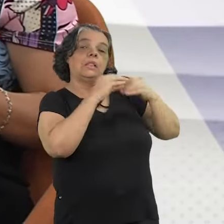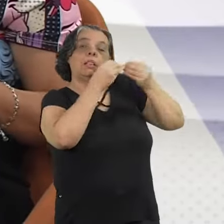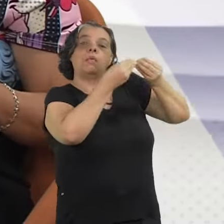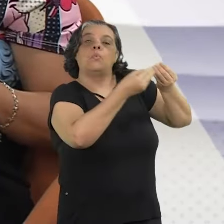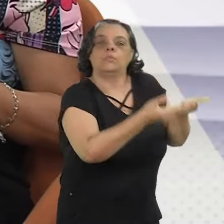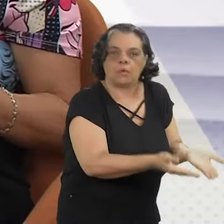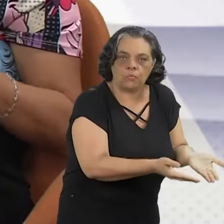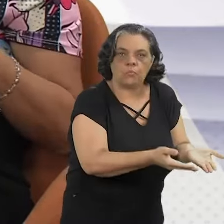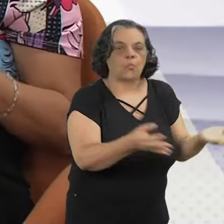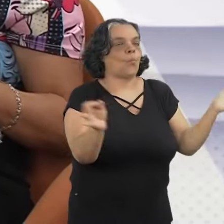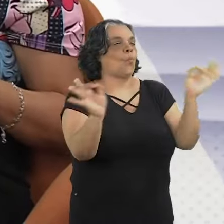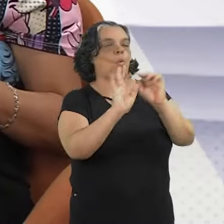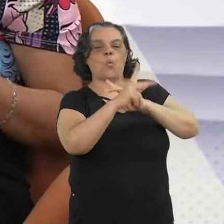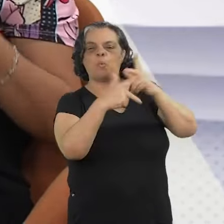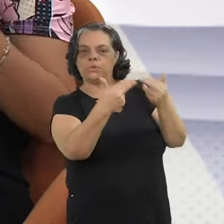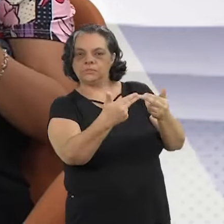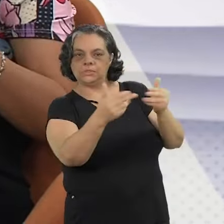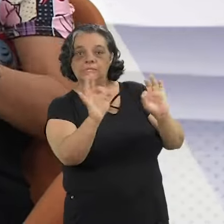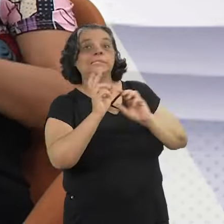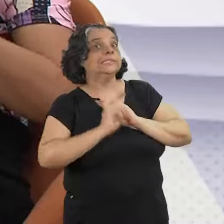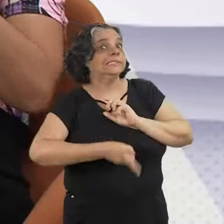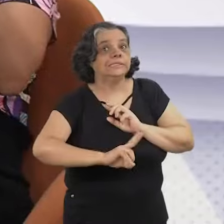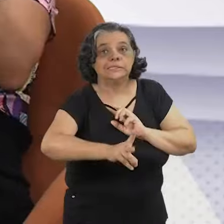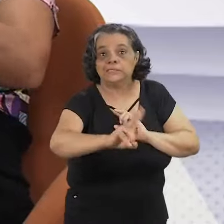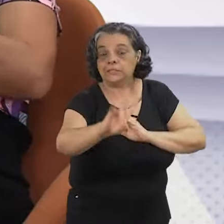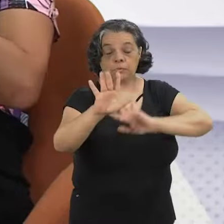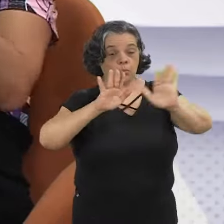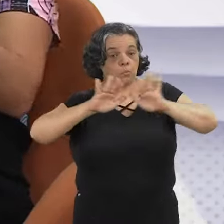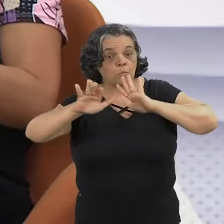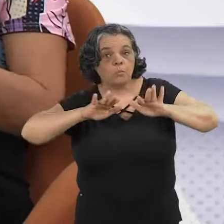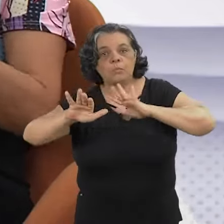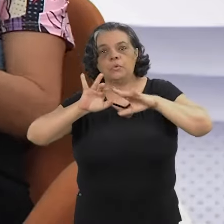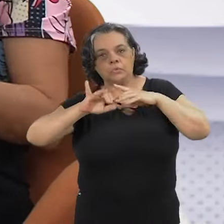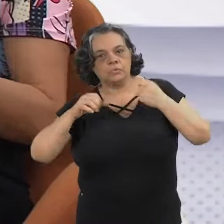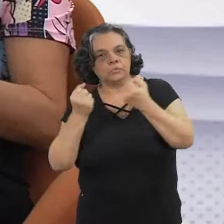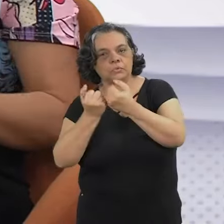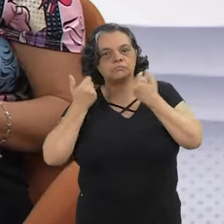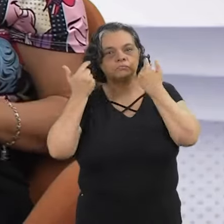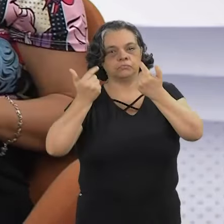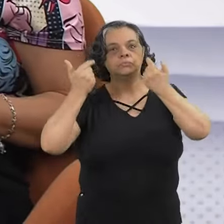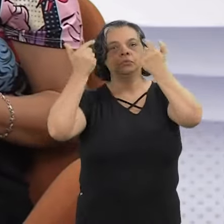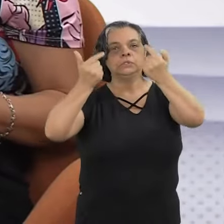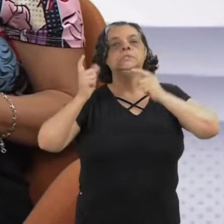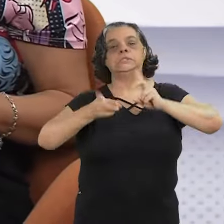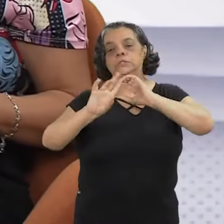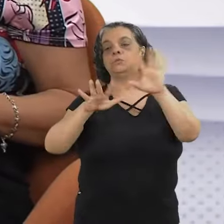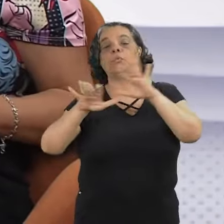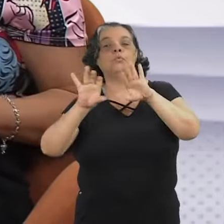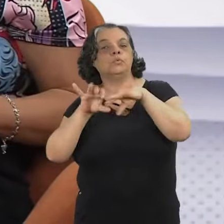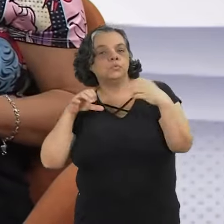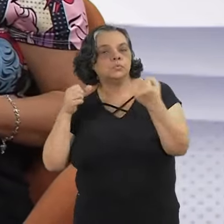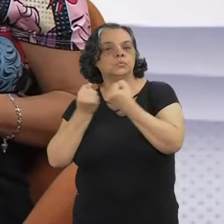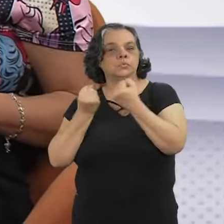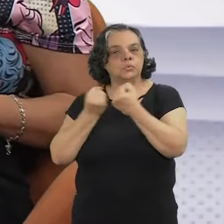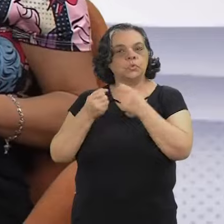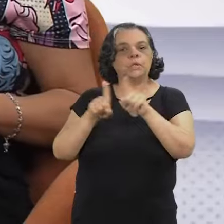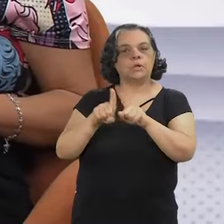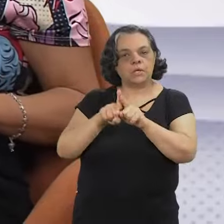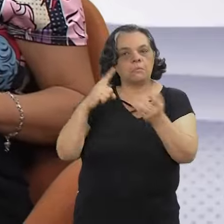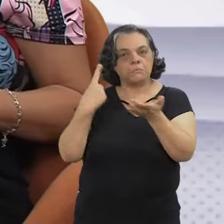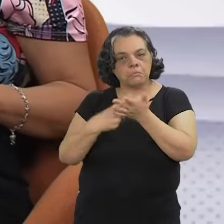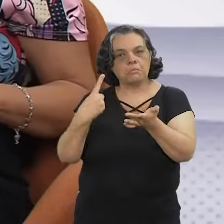não caiu no nosso colo assim como um presente sempre é fruto de um movimento da sociedade e é esse movimento social que